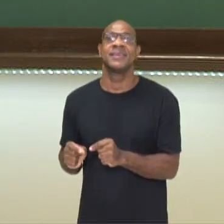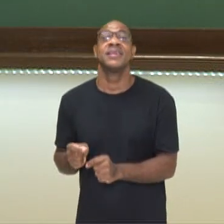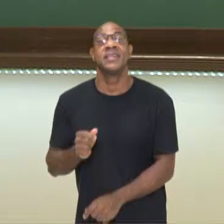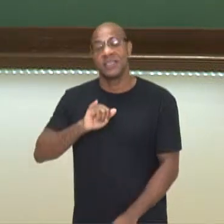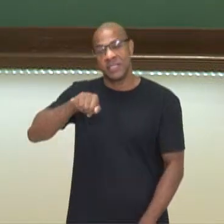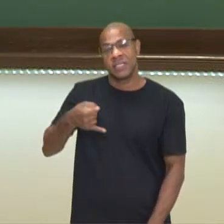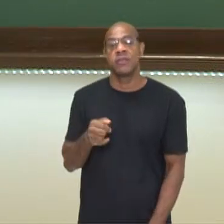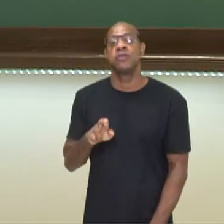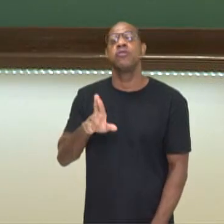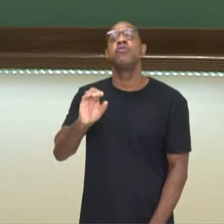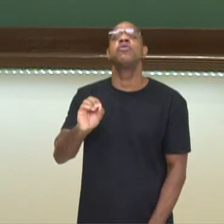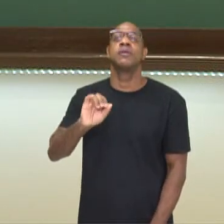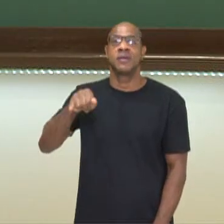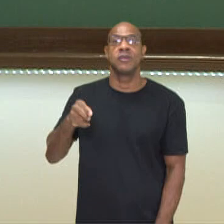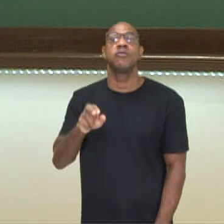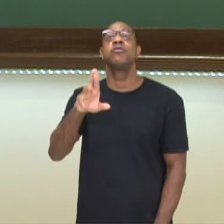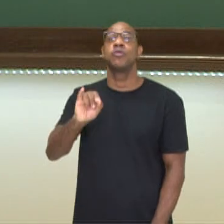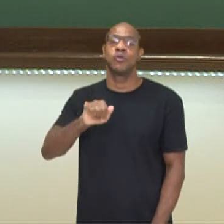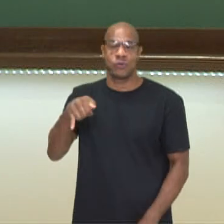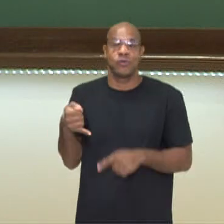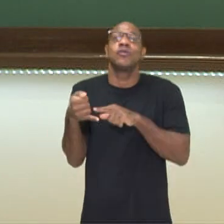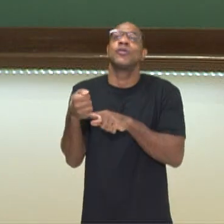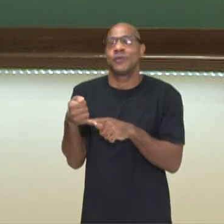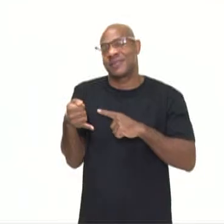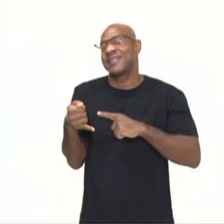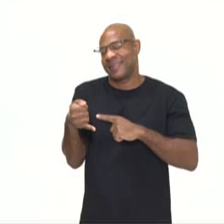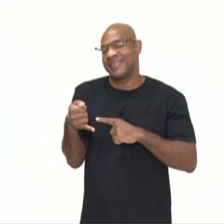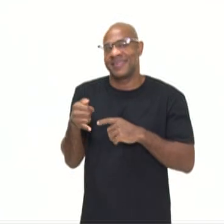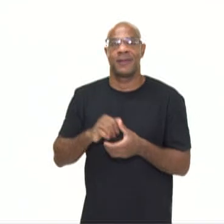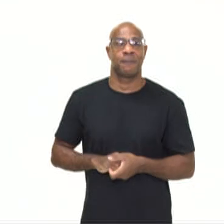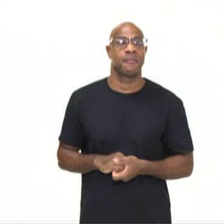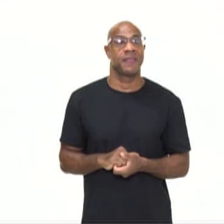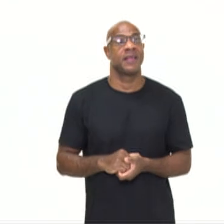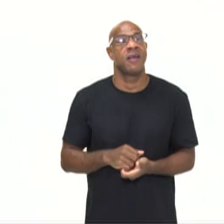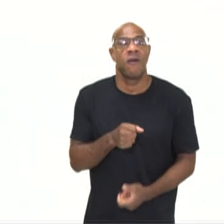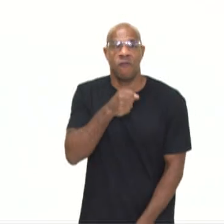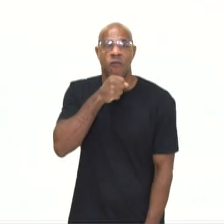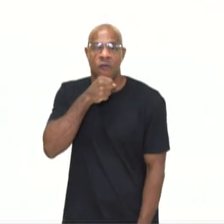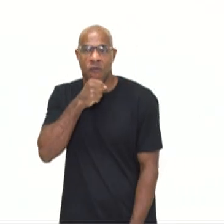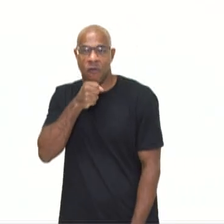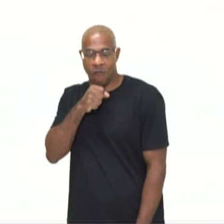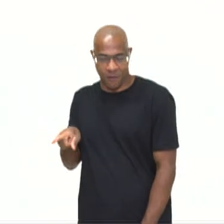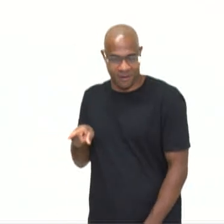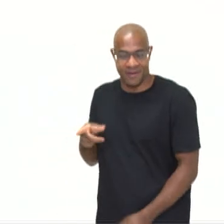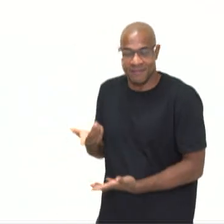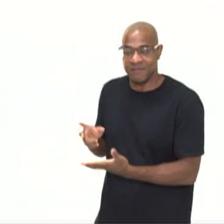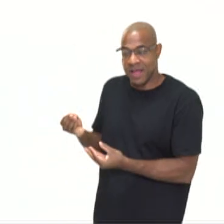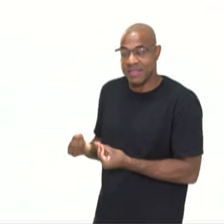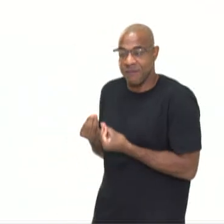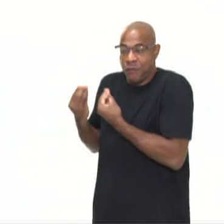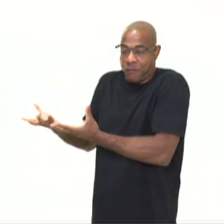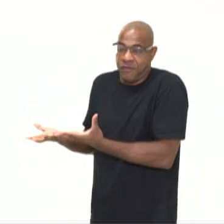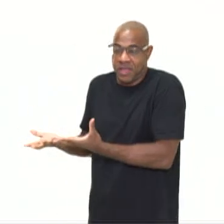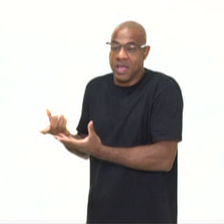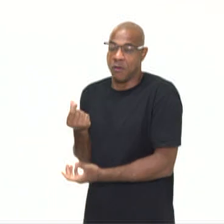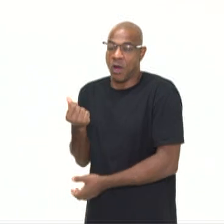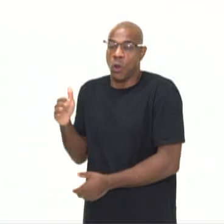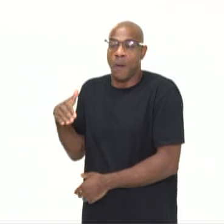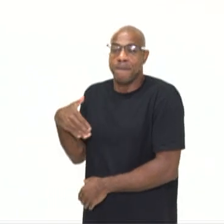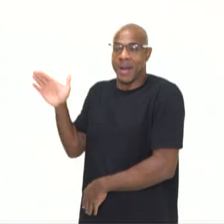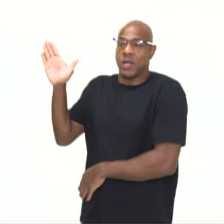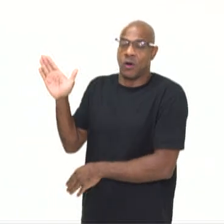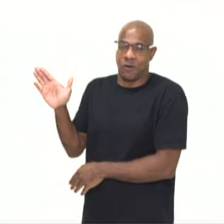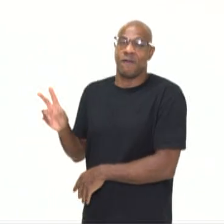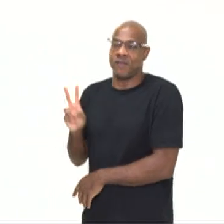de juros, ok? A avó de Carolina devolverá ao banco uma quantia maior do que a que